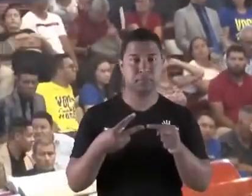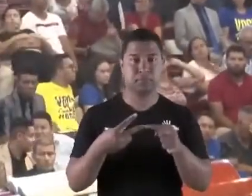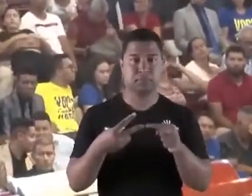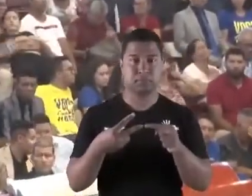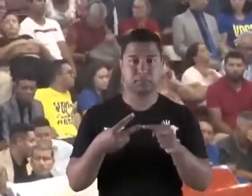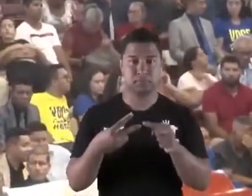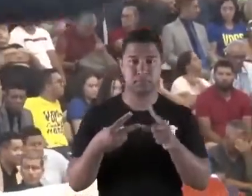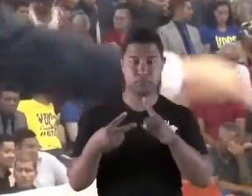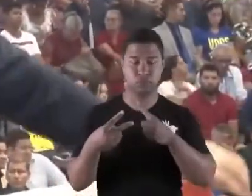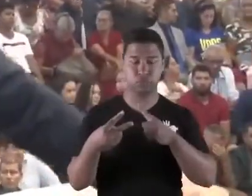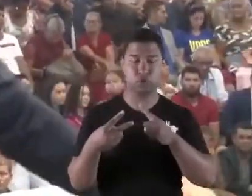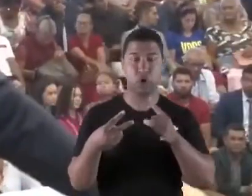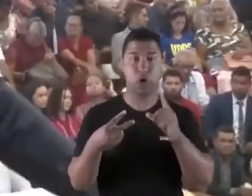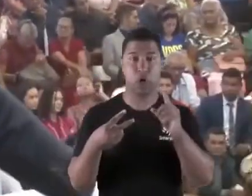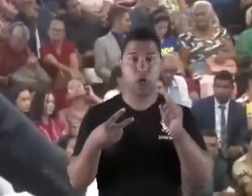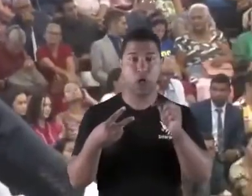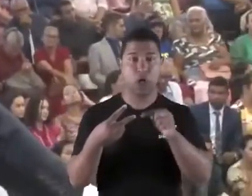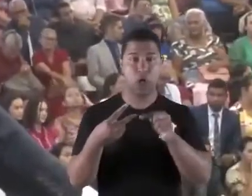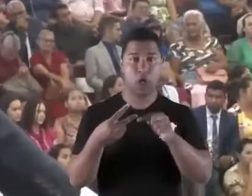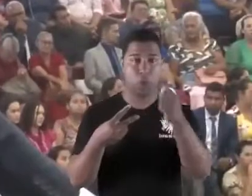tinha quatro asas.